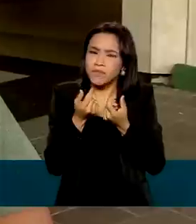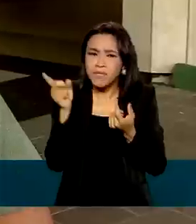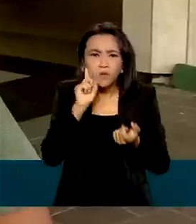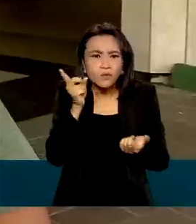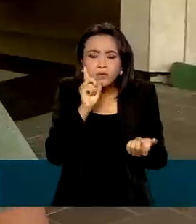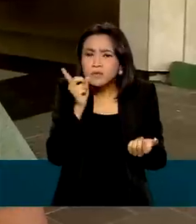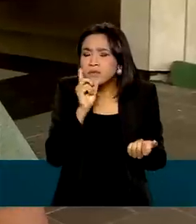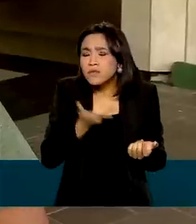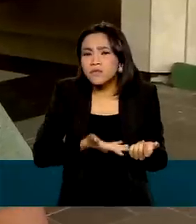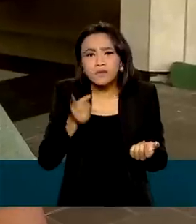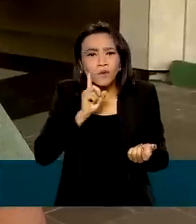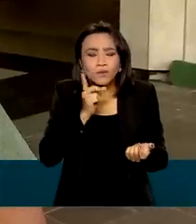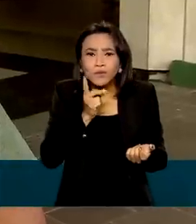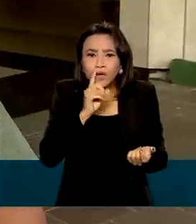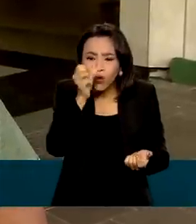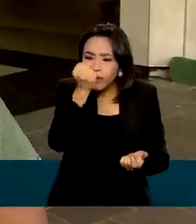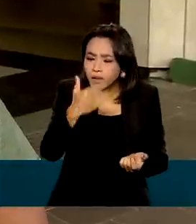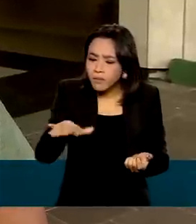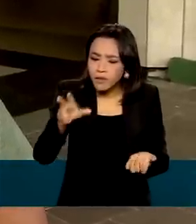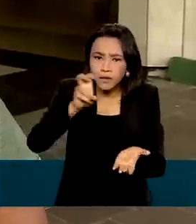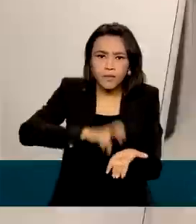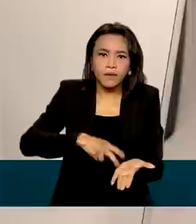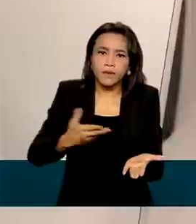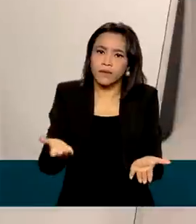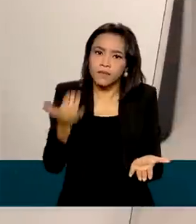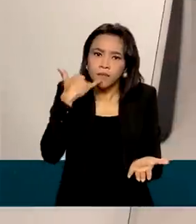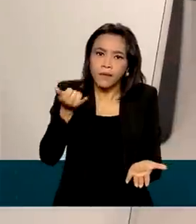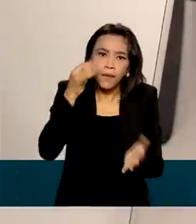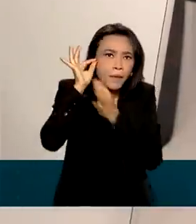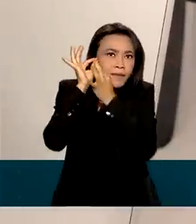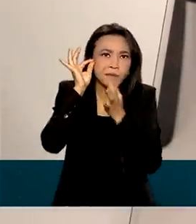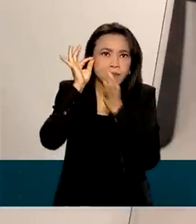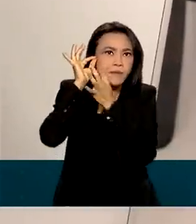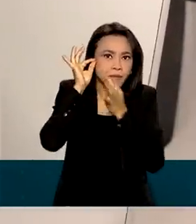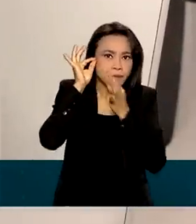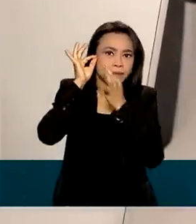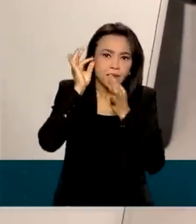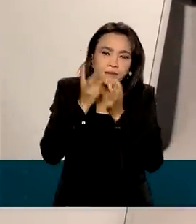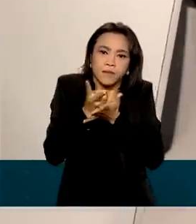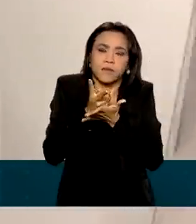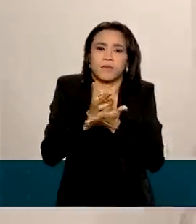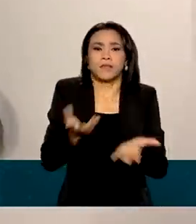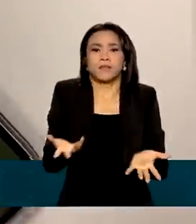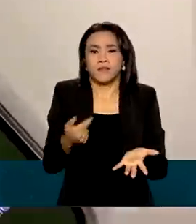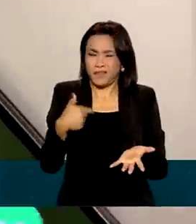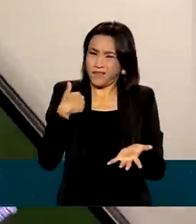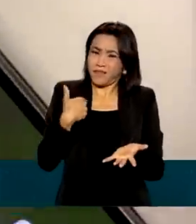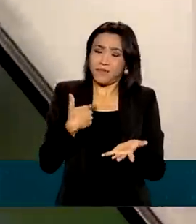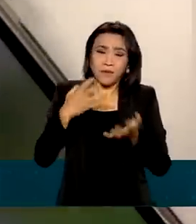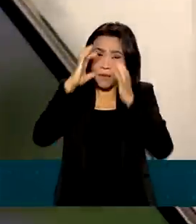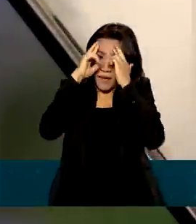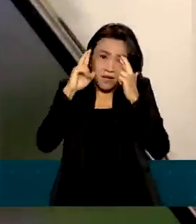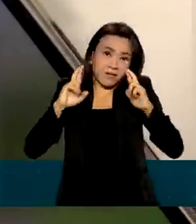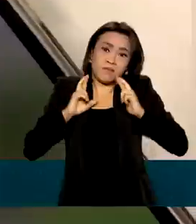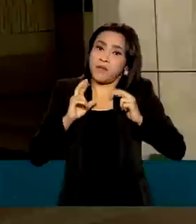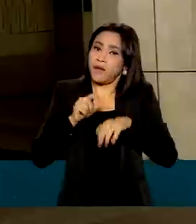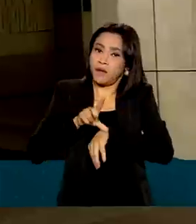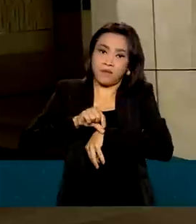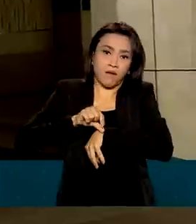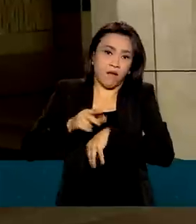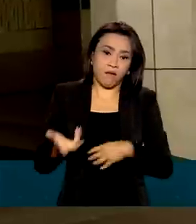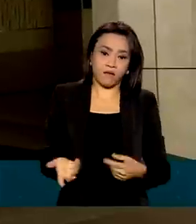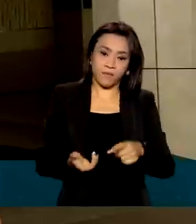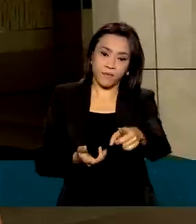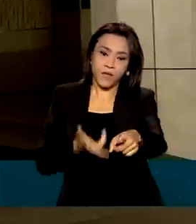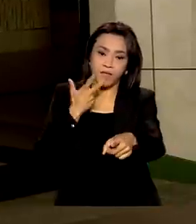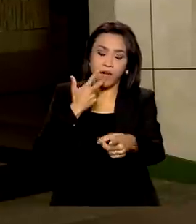dia. Muitas vezes, 8h30 da manhã, você recebe essa tipo de ligação. E essas chamadas indesejadas não respeitam nem horário. De